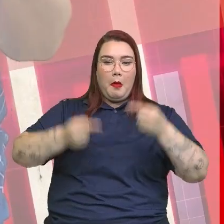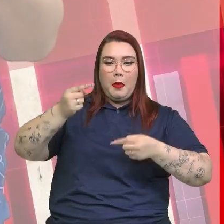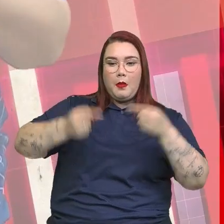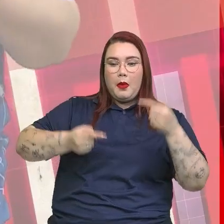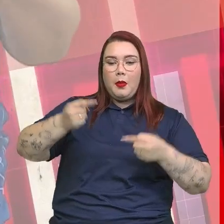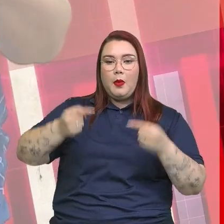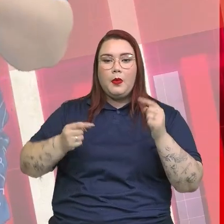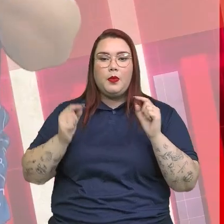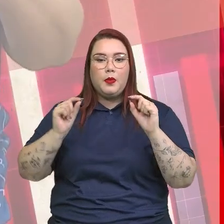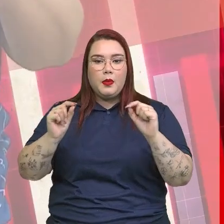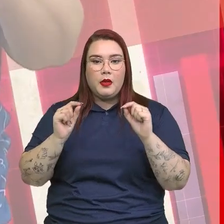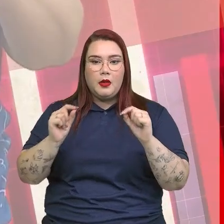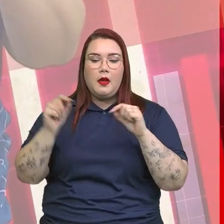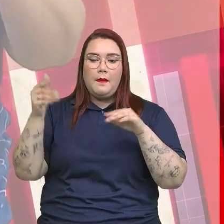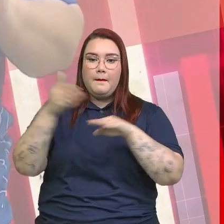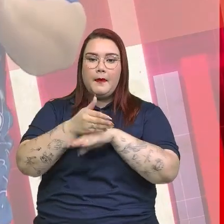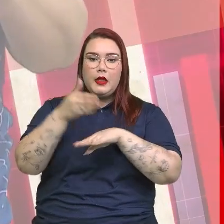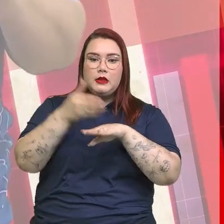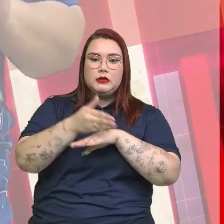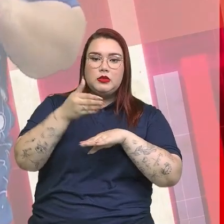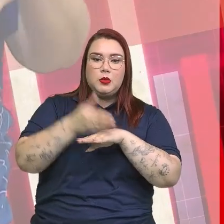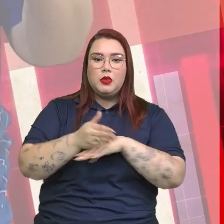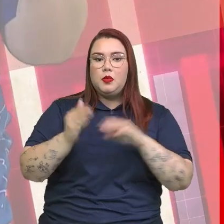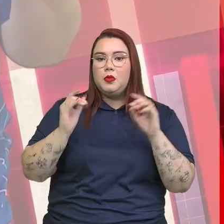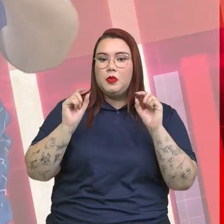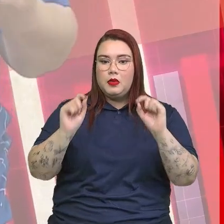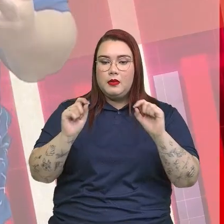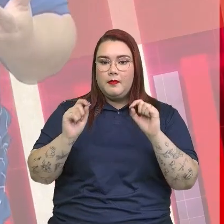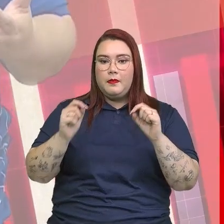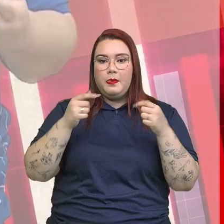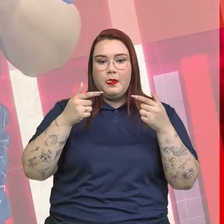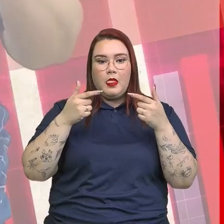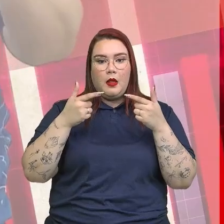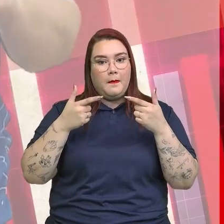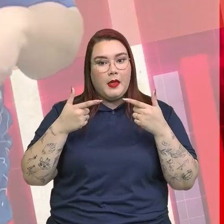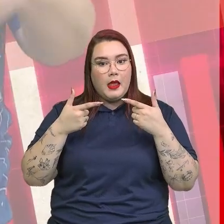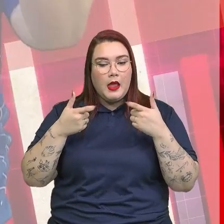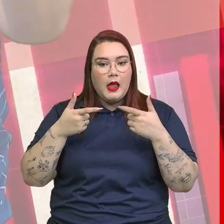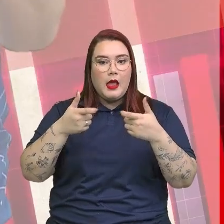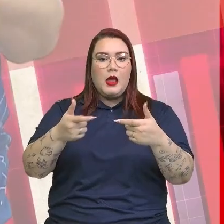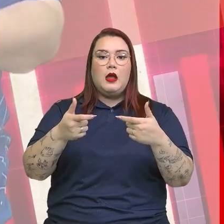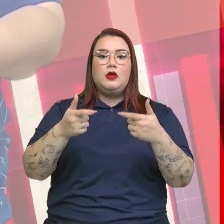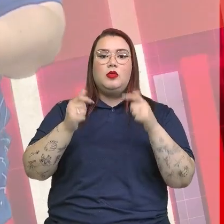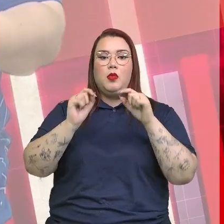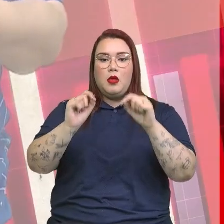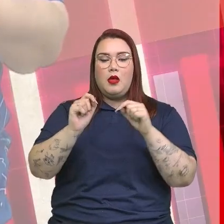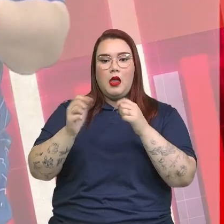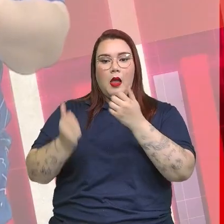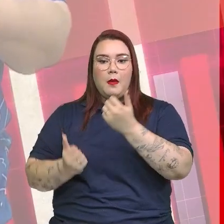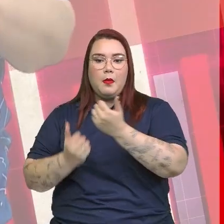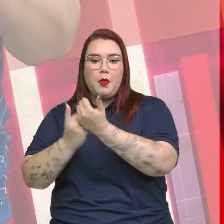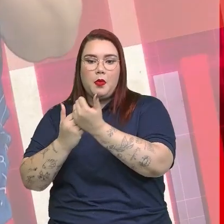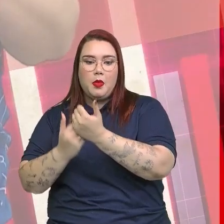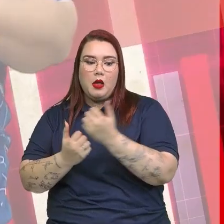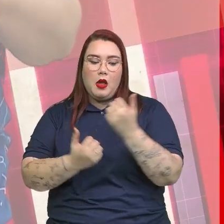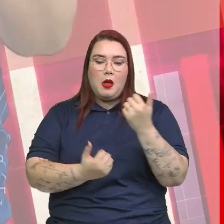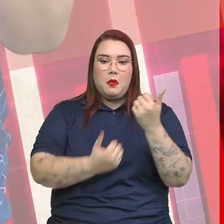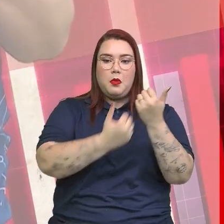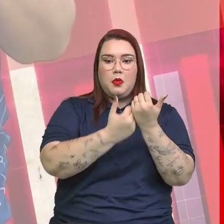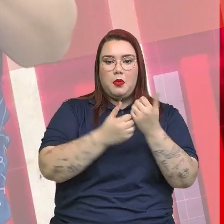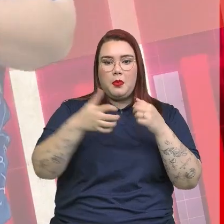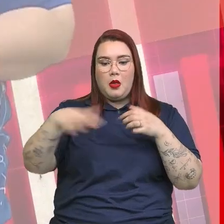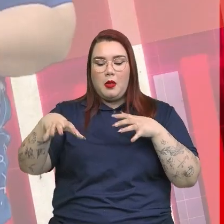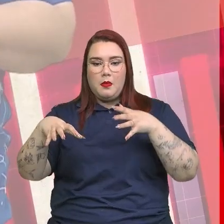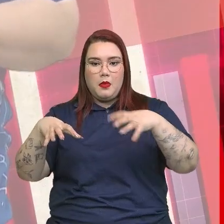professora? Eles vão participar, então, teoricamente, de guerras onde eles vão apoiar, ok? Então, aí